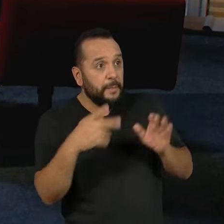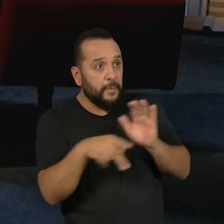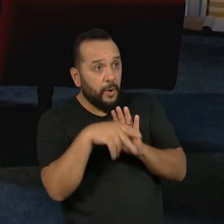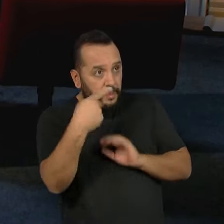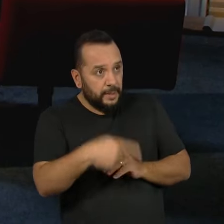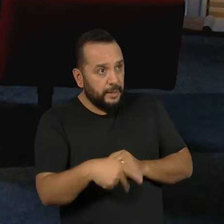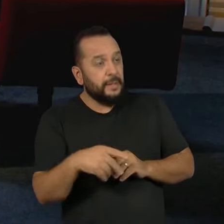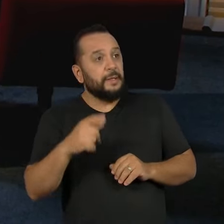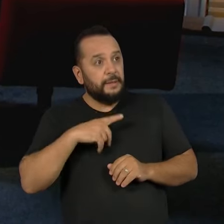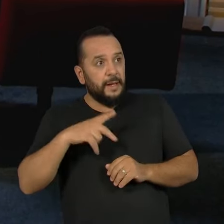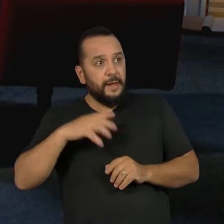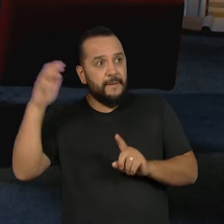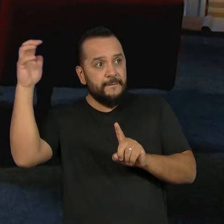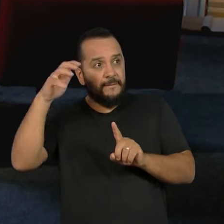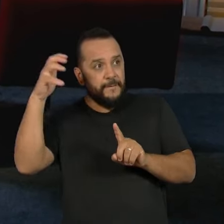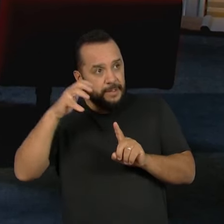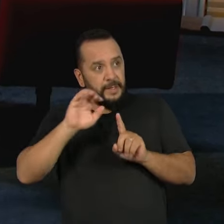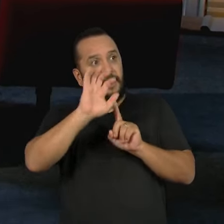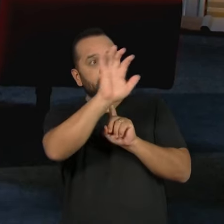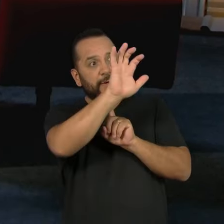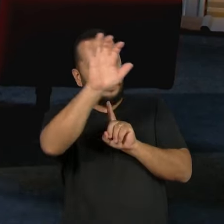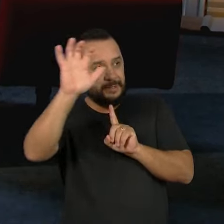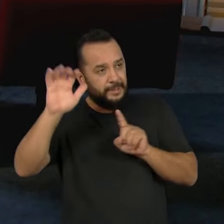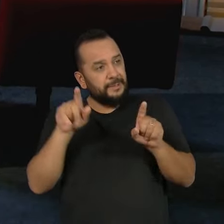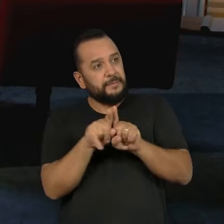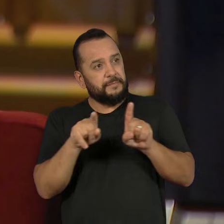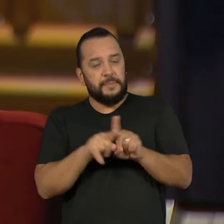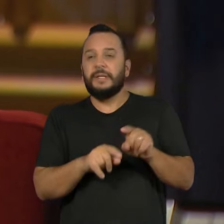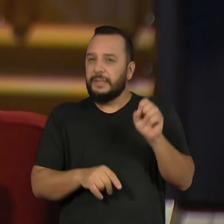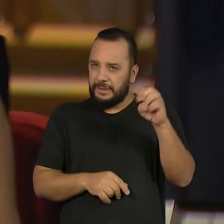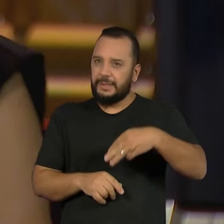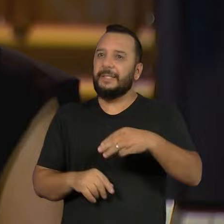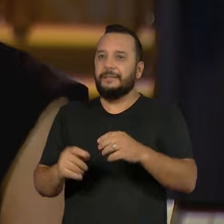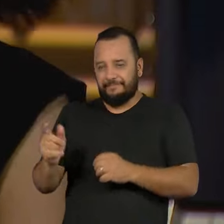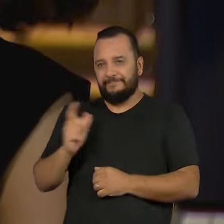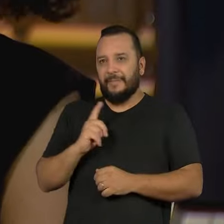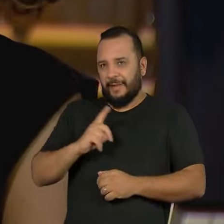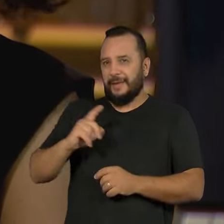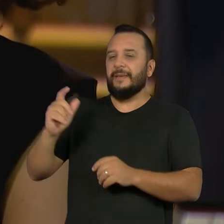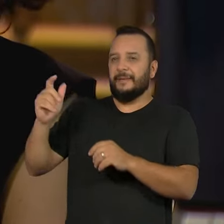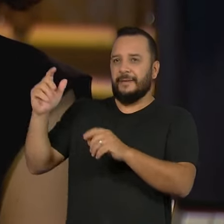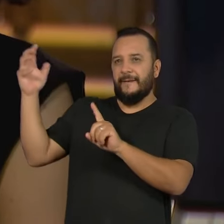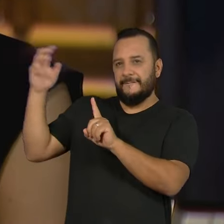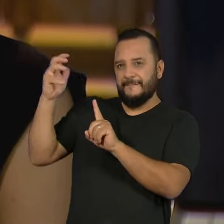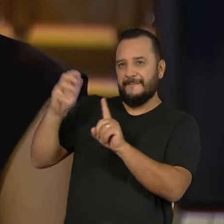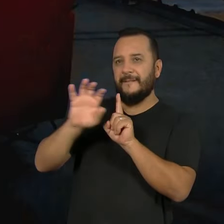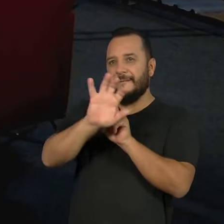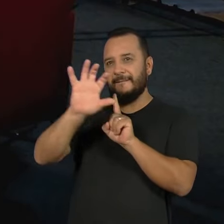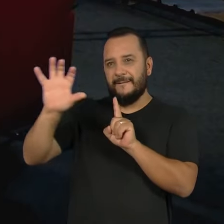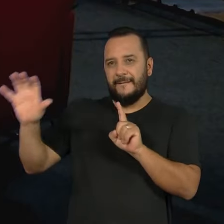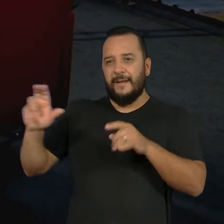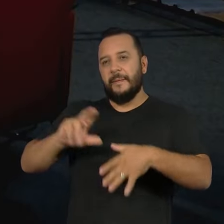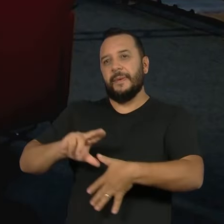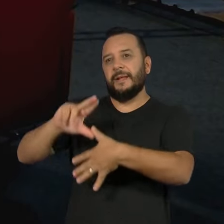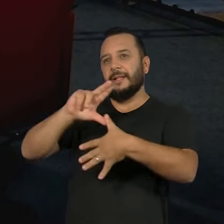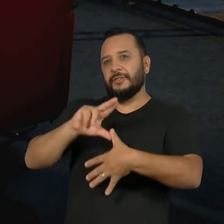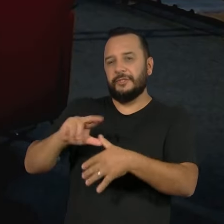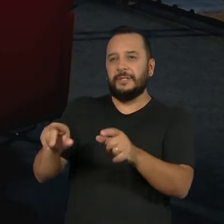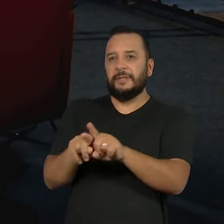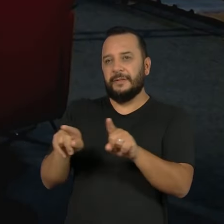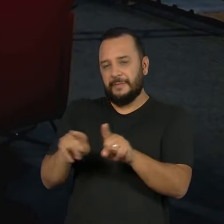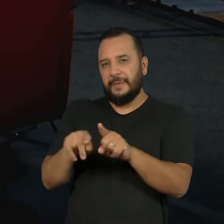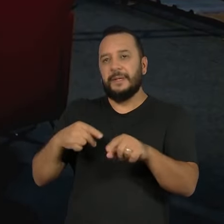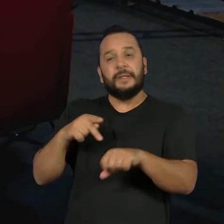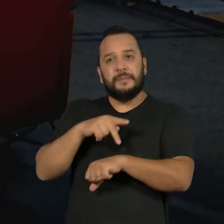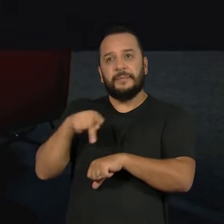que também exporta essa essa essa organização e essa influência pra América Latina eh pros países do sul